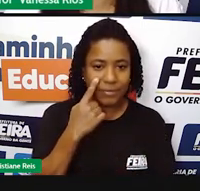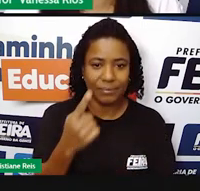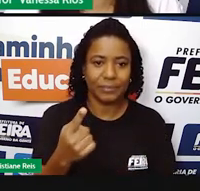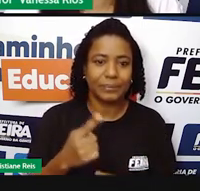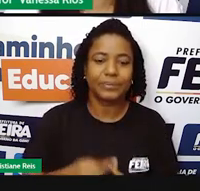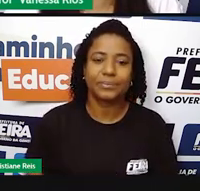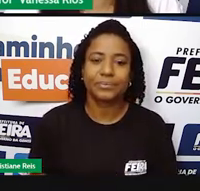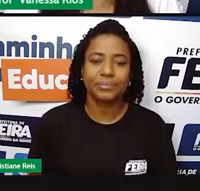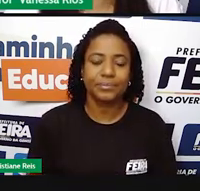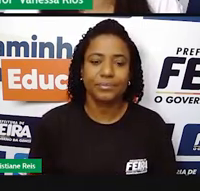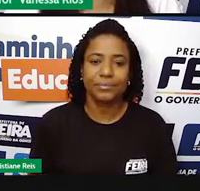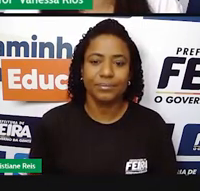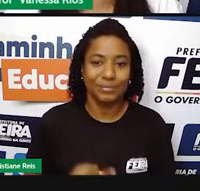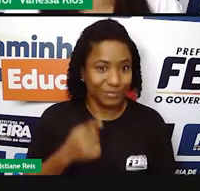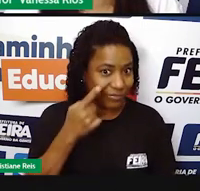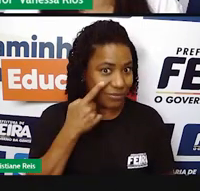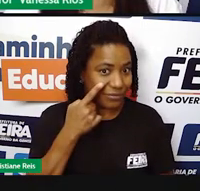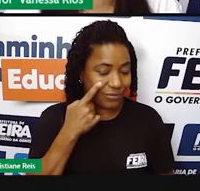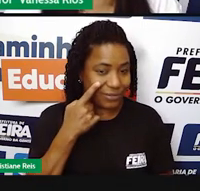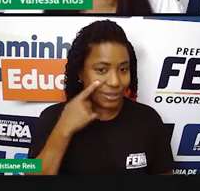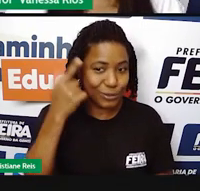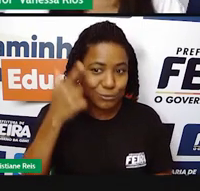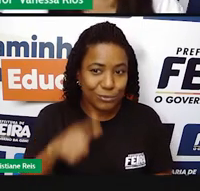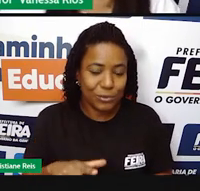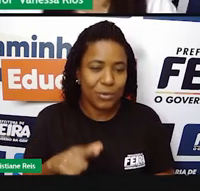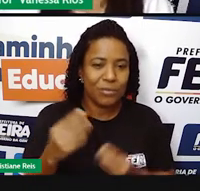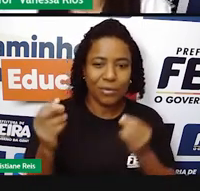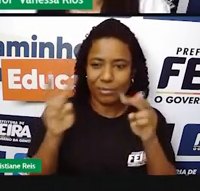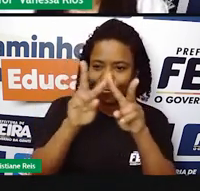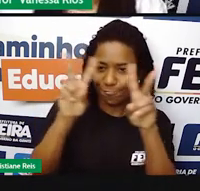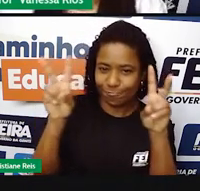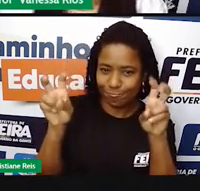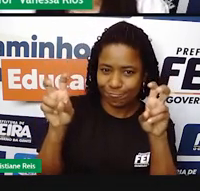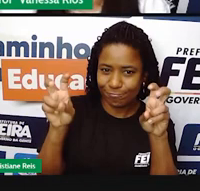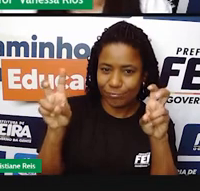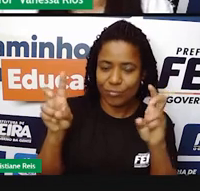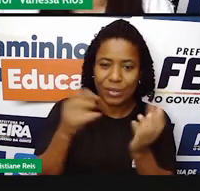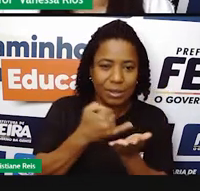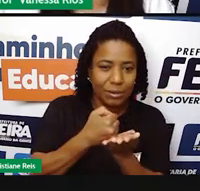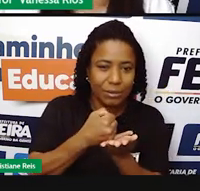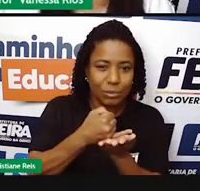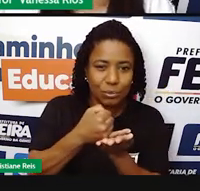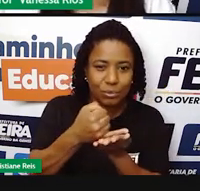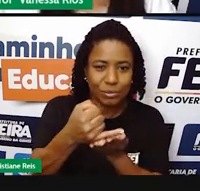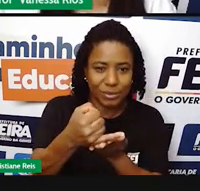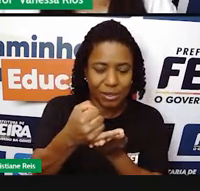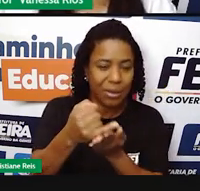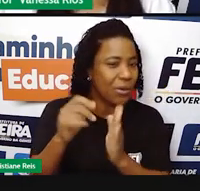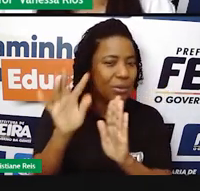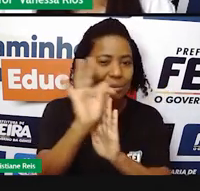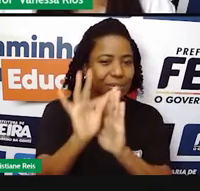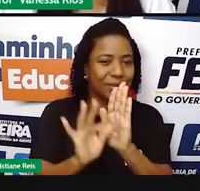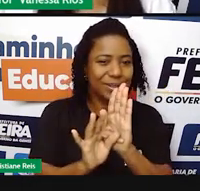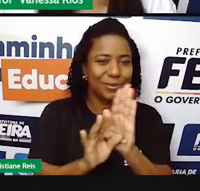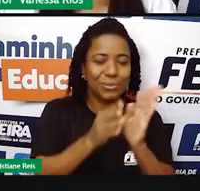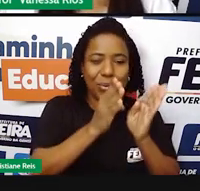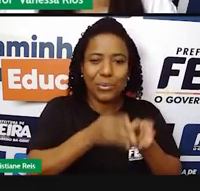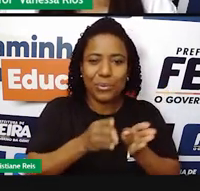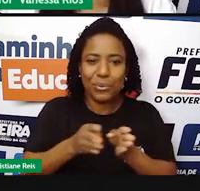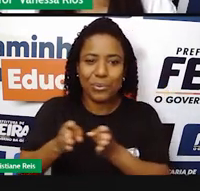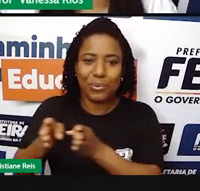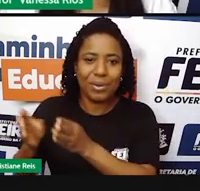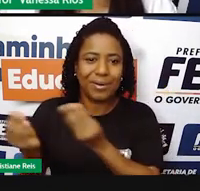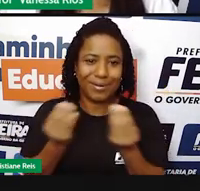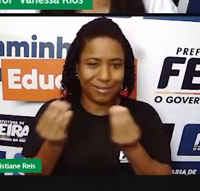mais uma vez observar, né? A introdução e a forma como esse texto está organizado. E para completar um pouquinho, a Pró